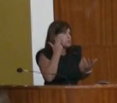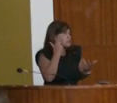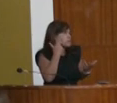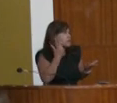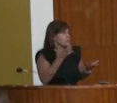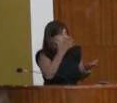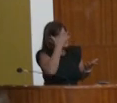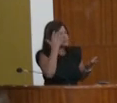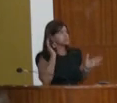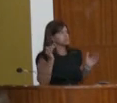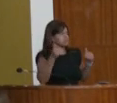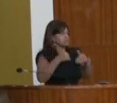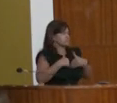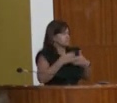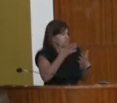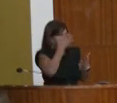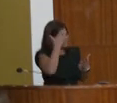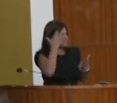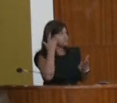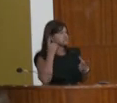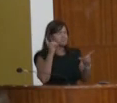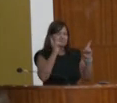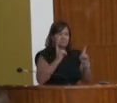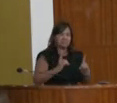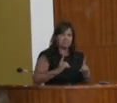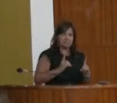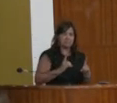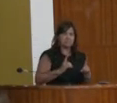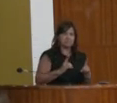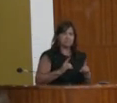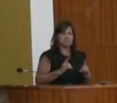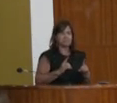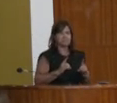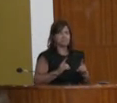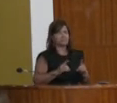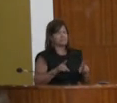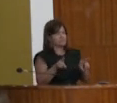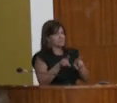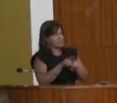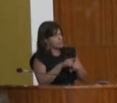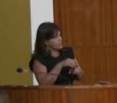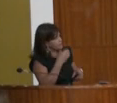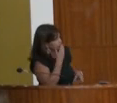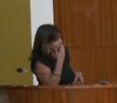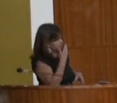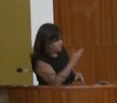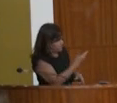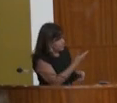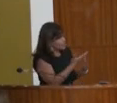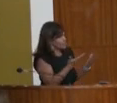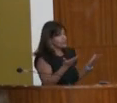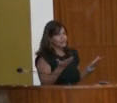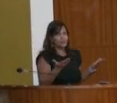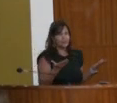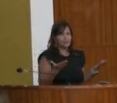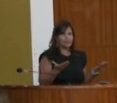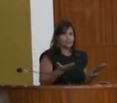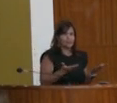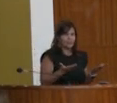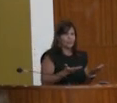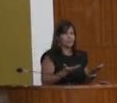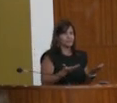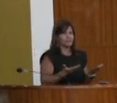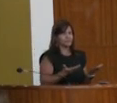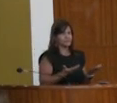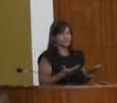suas possibilidades. Então, e a outra coisa, por último, que eu gostaria de pedir, é que foi justamente o que o Charles trouxe para a